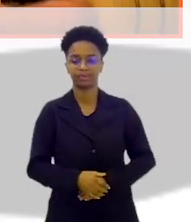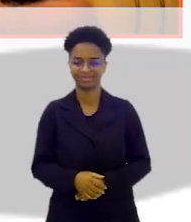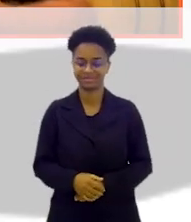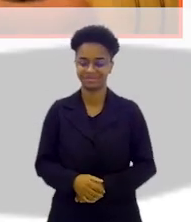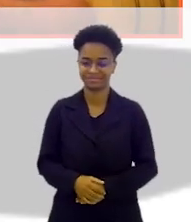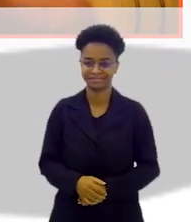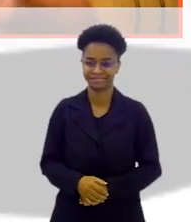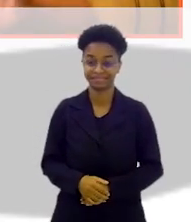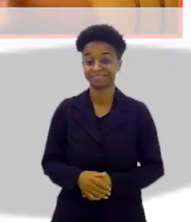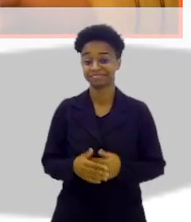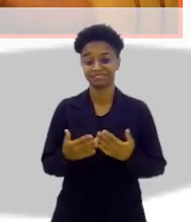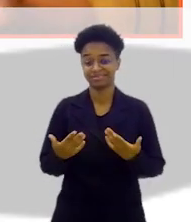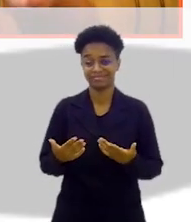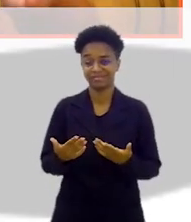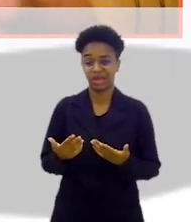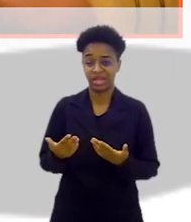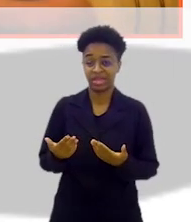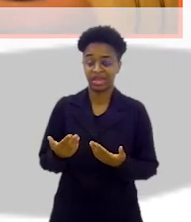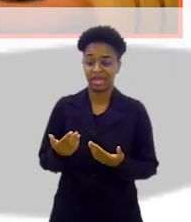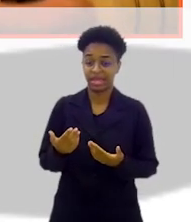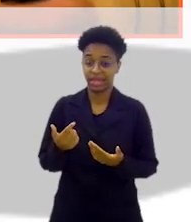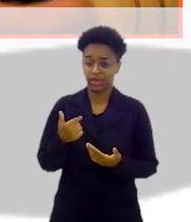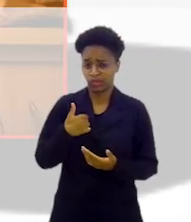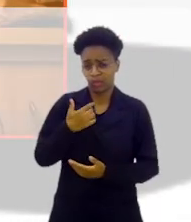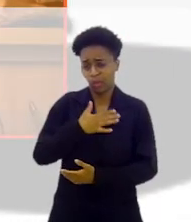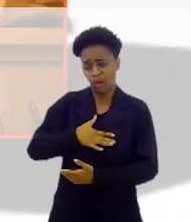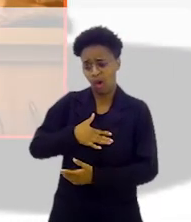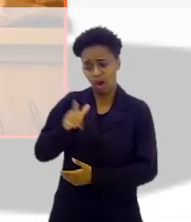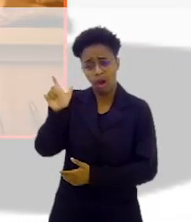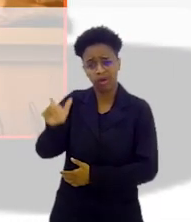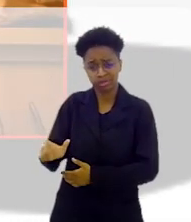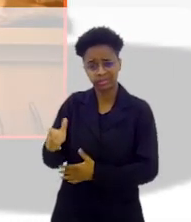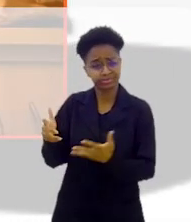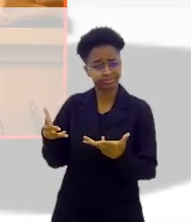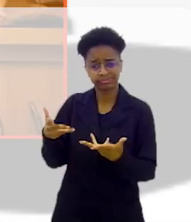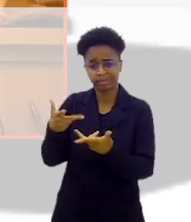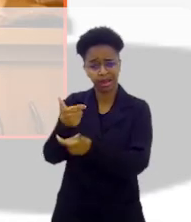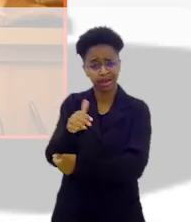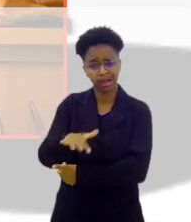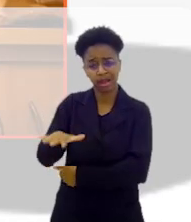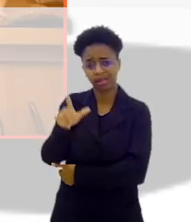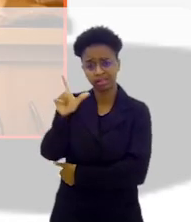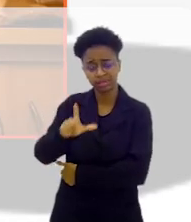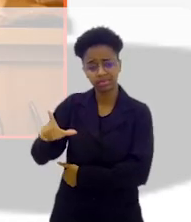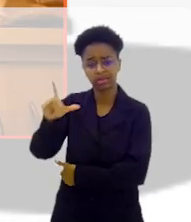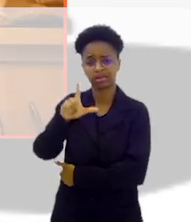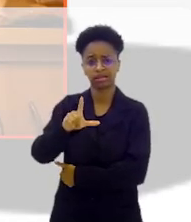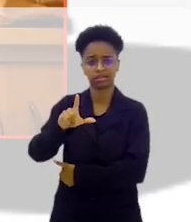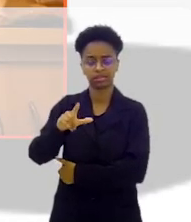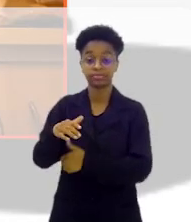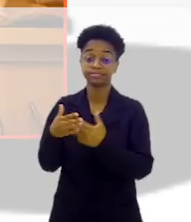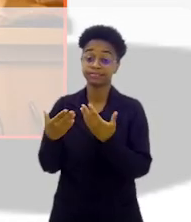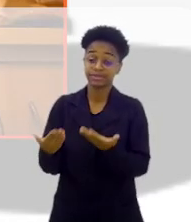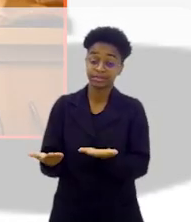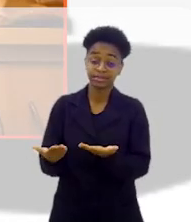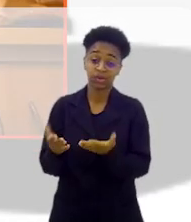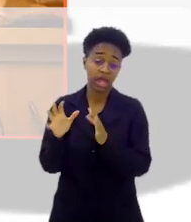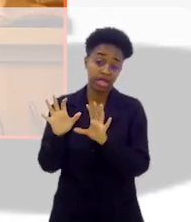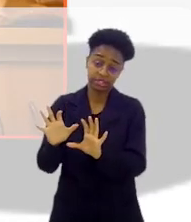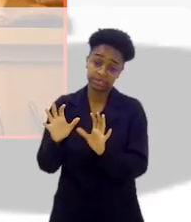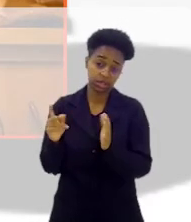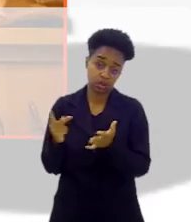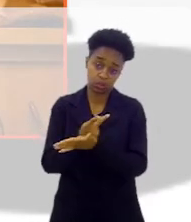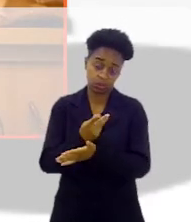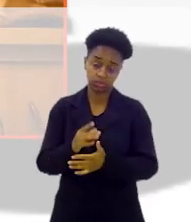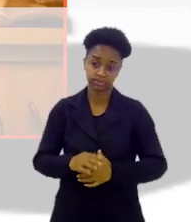Tá o José certo. Humberto, né? Imagina o Guimarães Rosa, esse ícone de toda a literatura mundial, né?